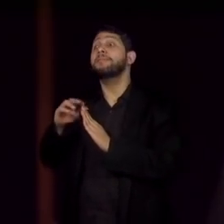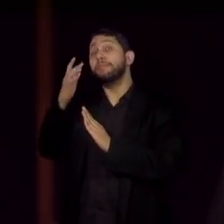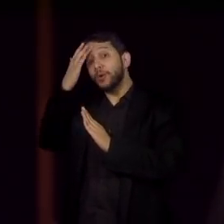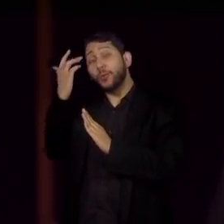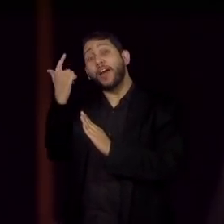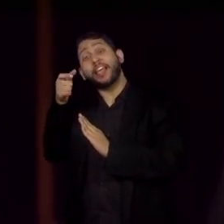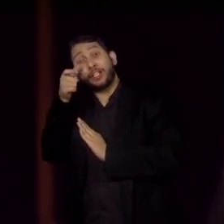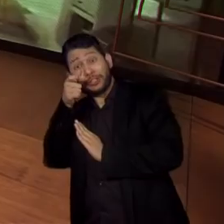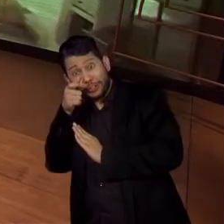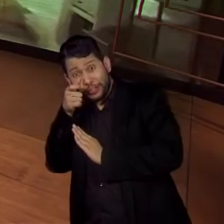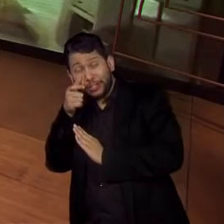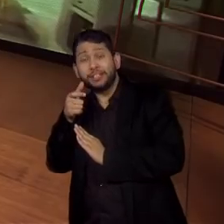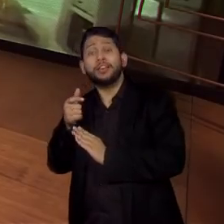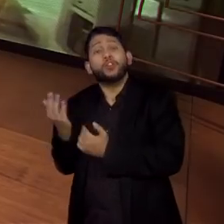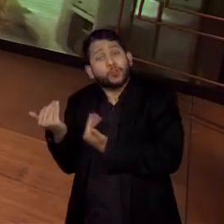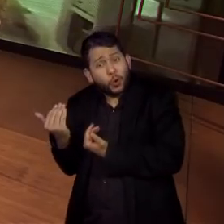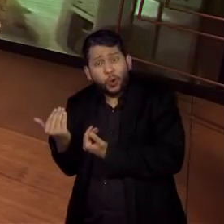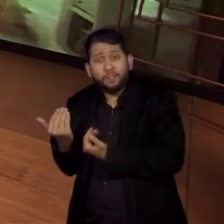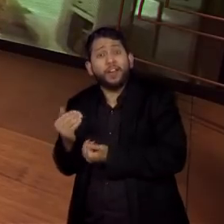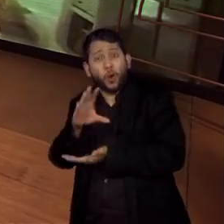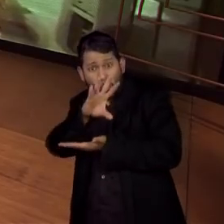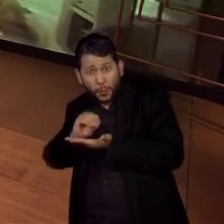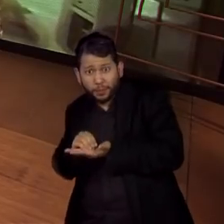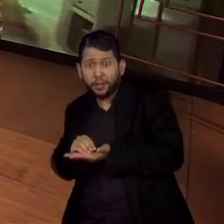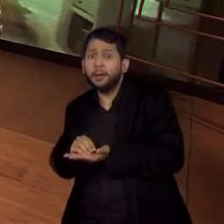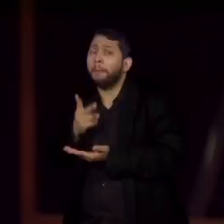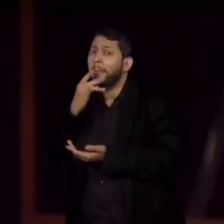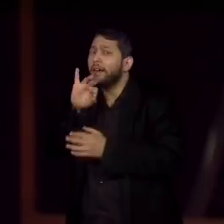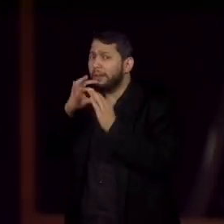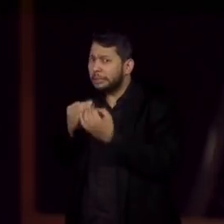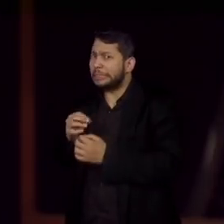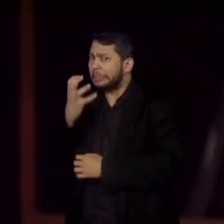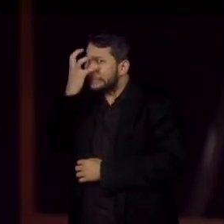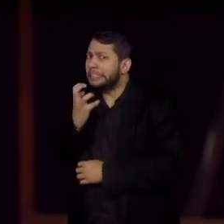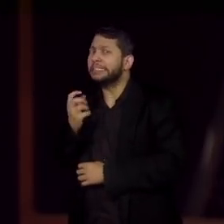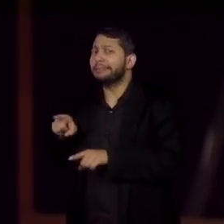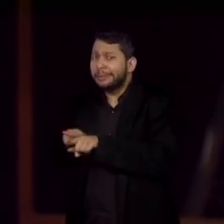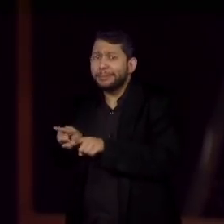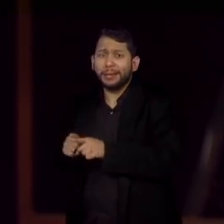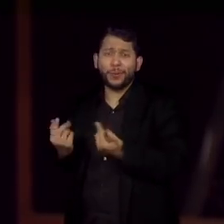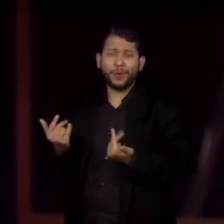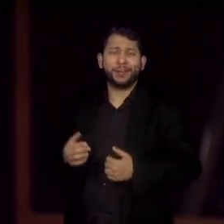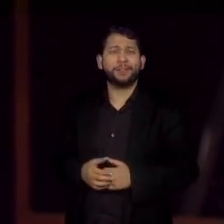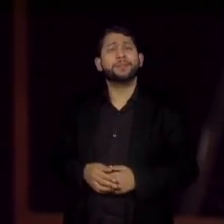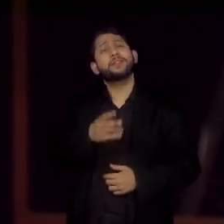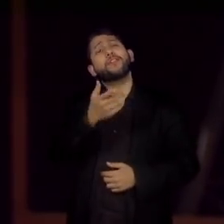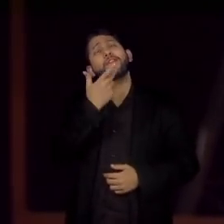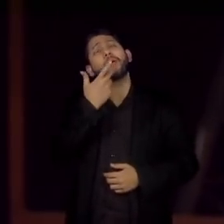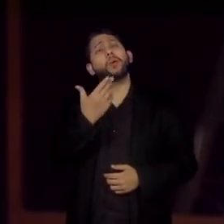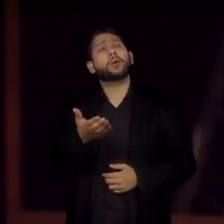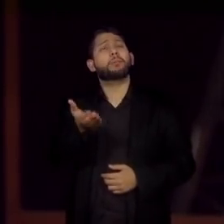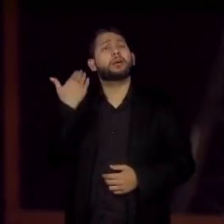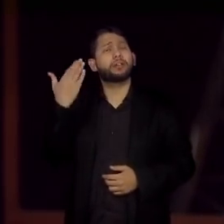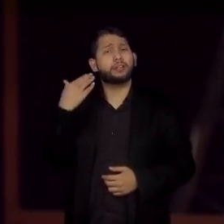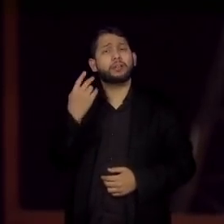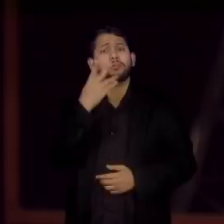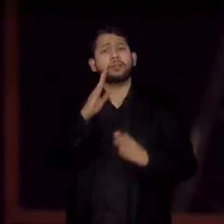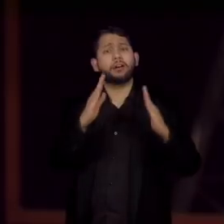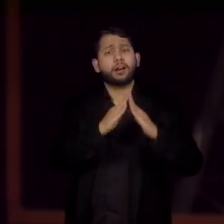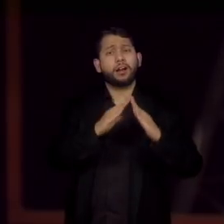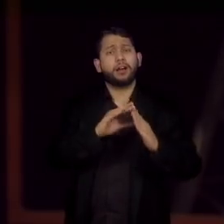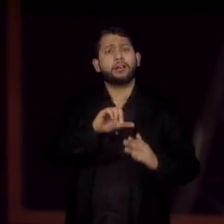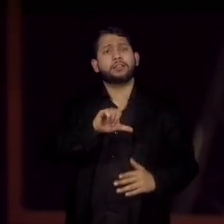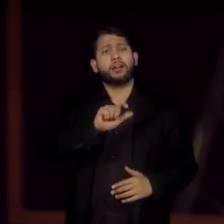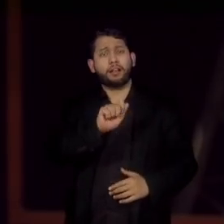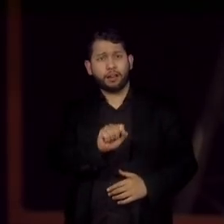poder fazer igual, né? Vanderleia, você já falou aí daquela fase que vocês viveram em Los Angeles, que a Elis Regina frequentava a sua casa. Nós